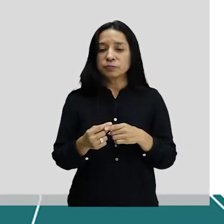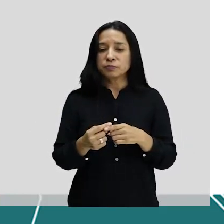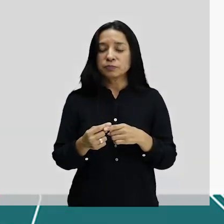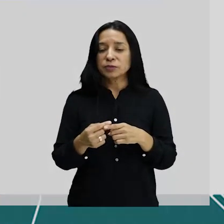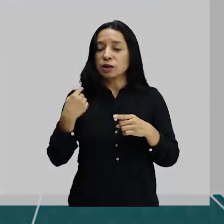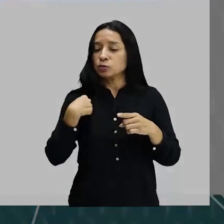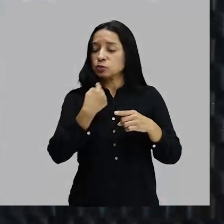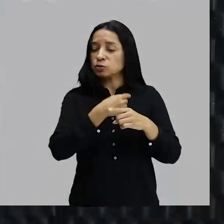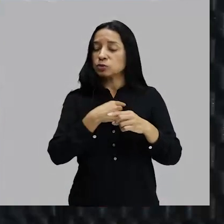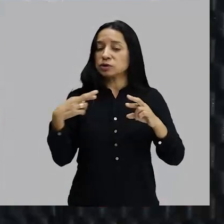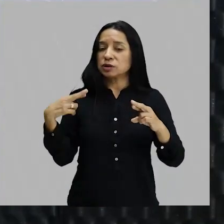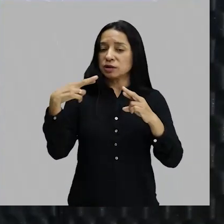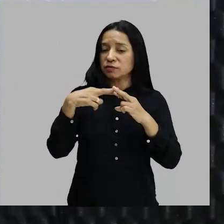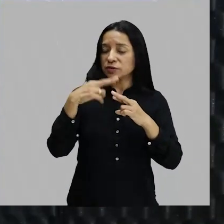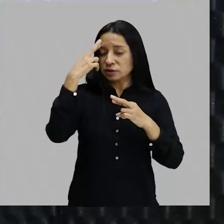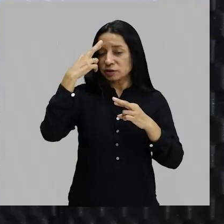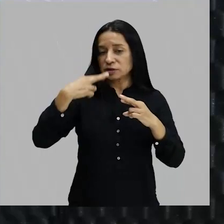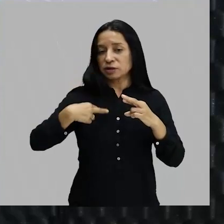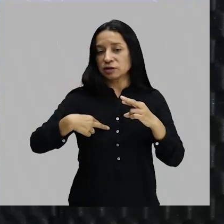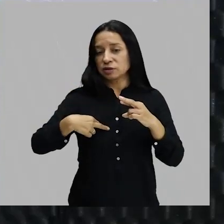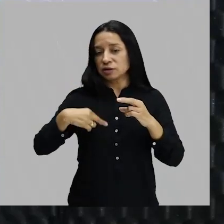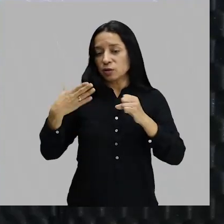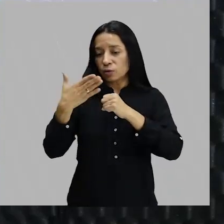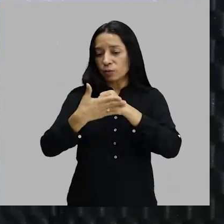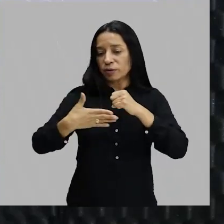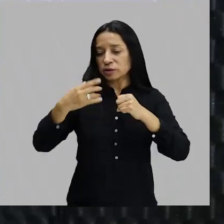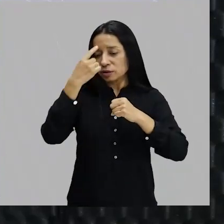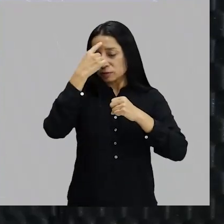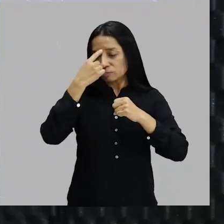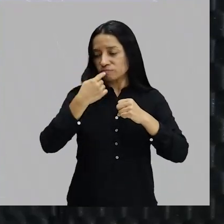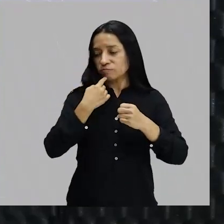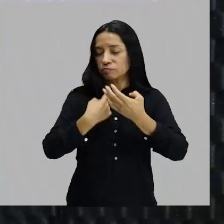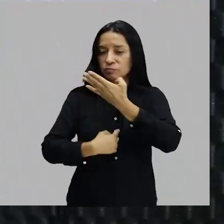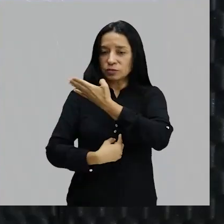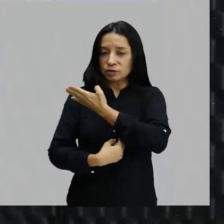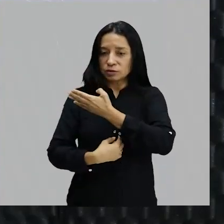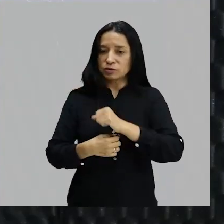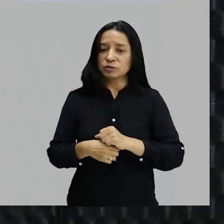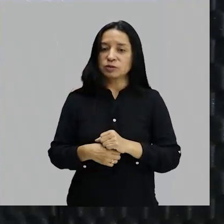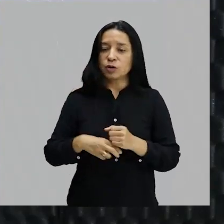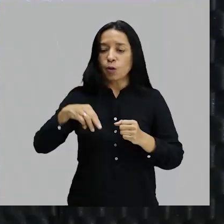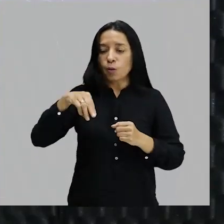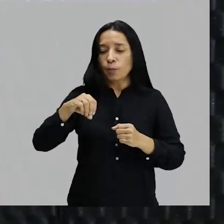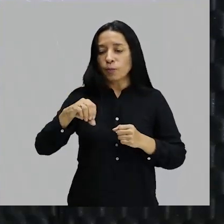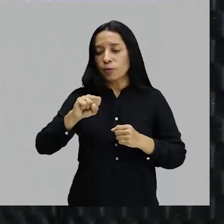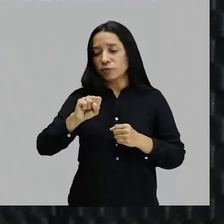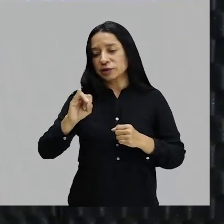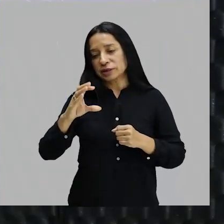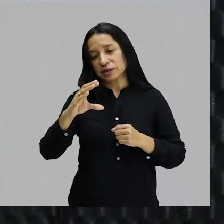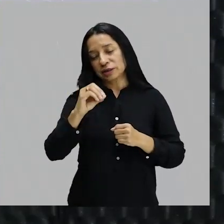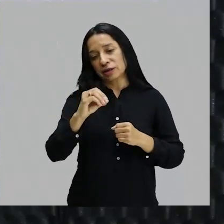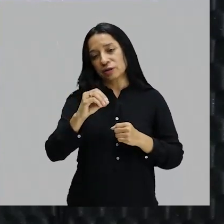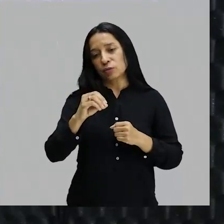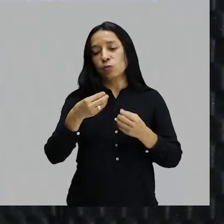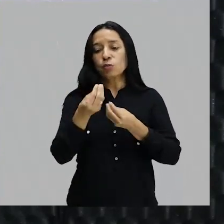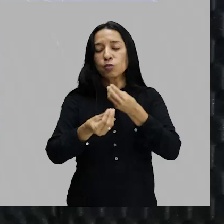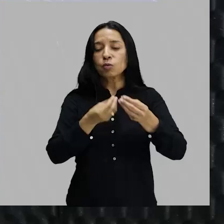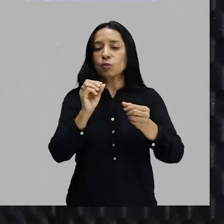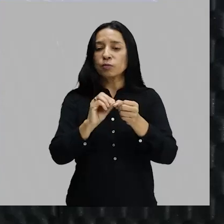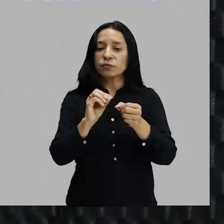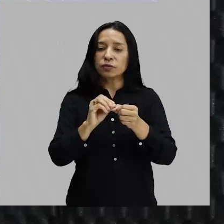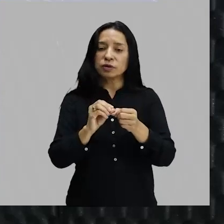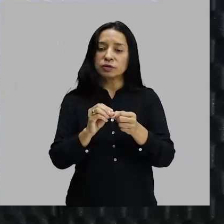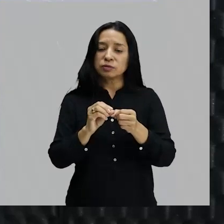referências religiosas são pautadas nessas imagens, né? O mosaico, eu falei para vocês, como é que era feito o mosaico? Volta no